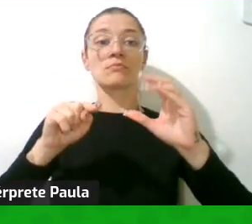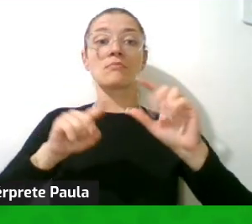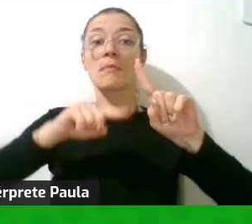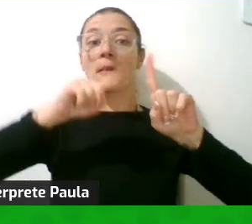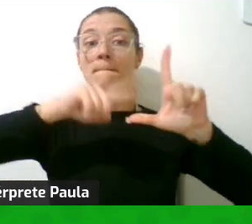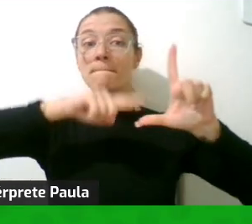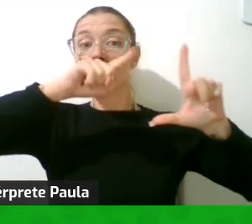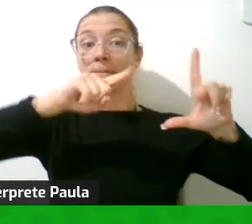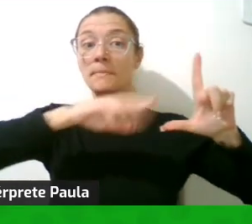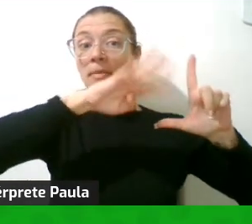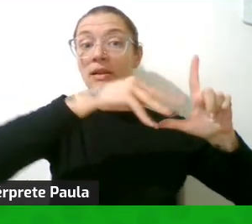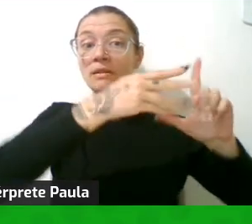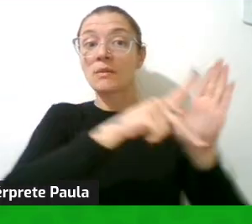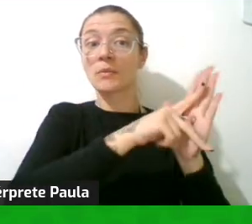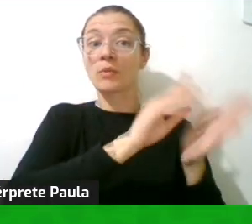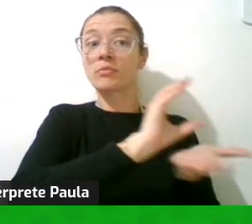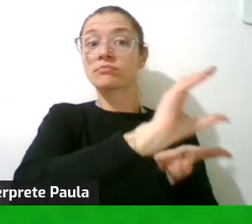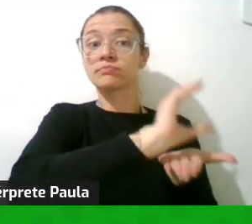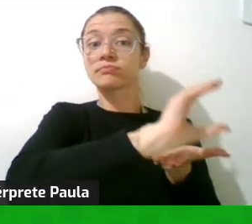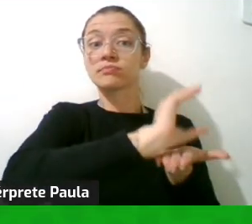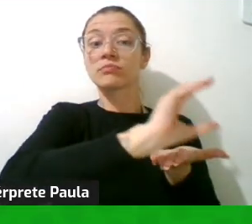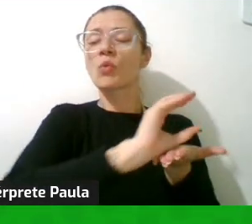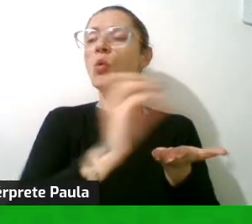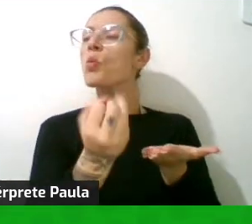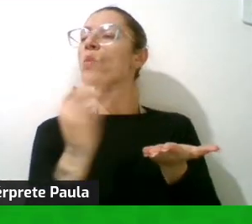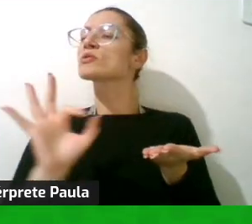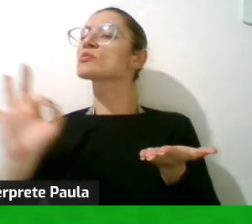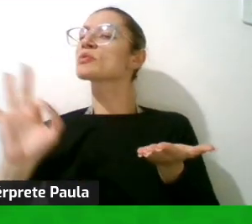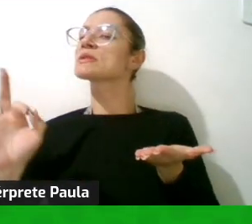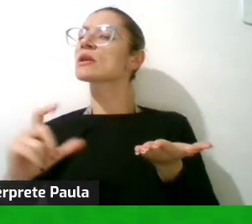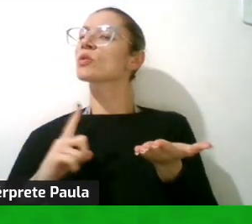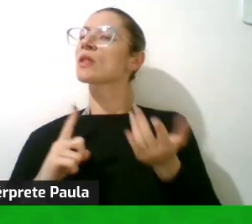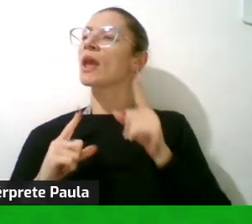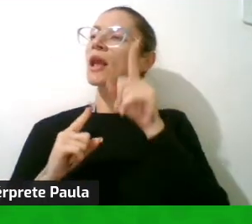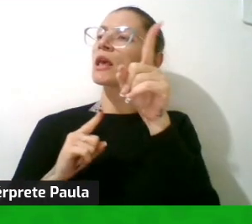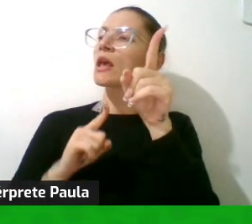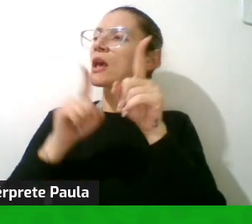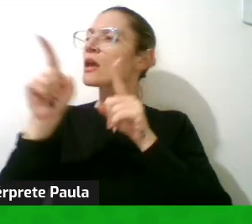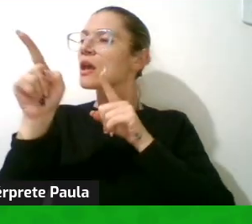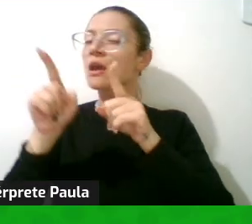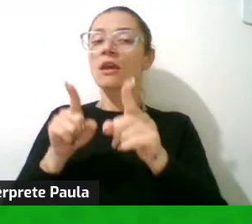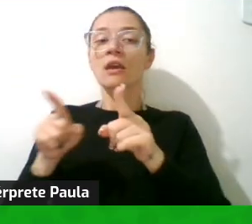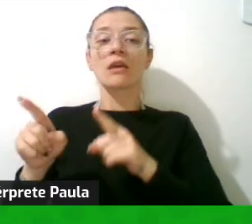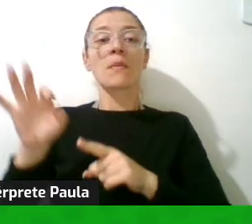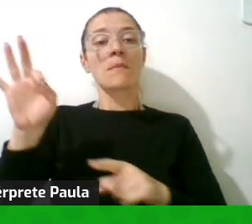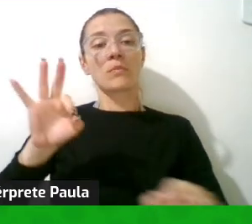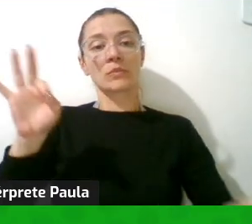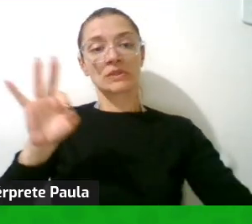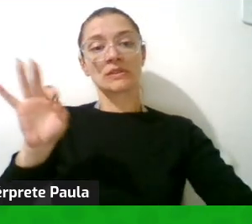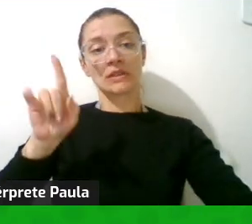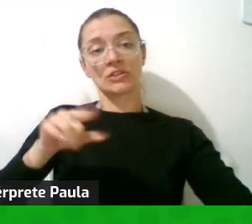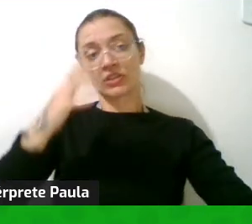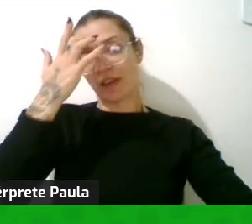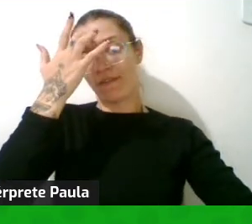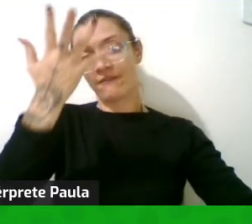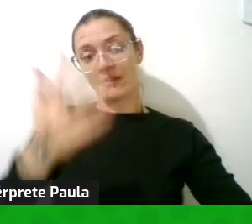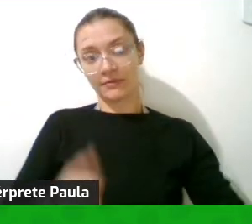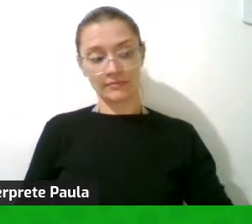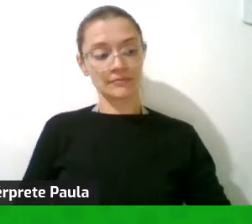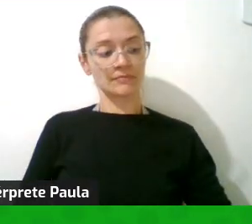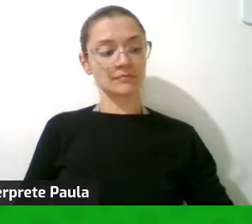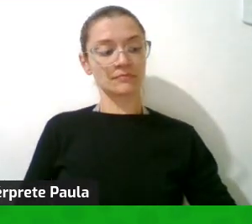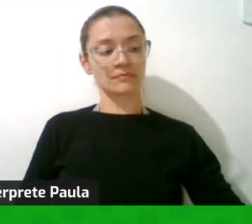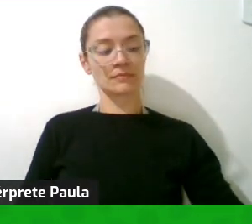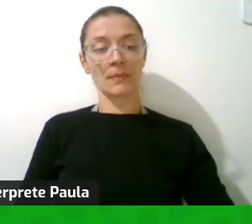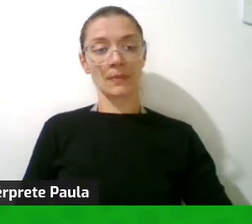Quantos por cento que eu tenho alocado em um ativo, quantos outros por cento em outro ativo. E daí, facilmente, quando eu bato o olho na minha pizza ali, eu